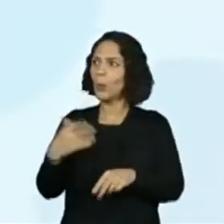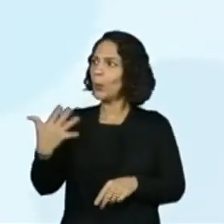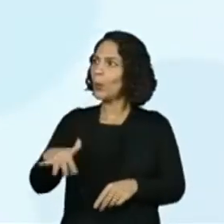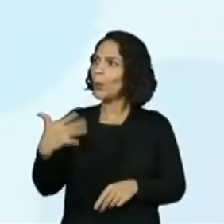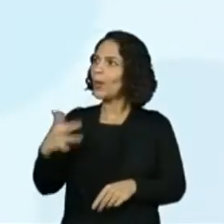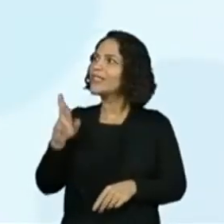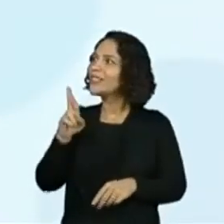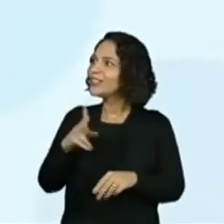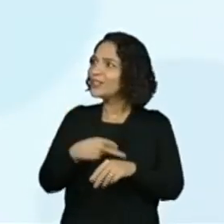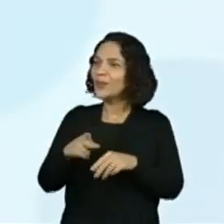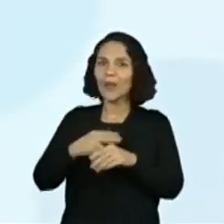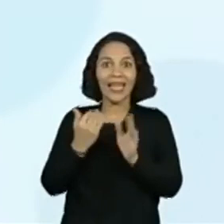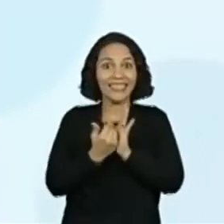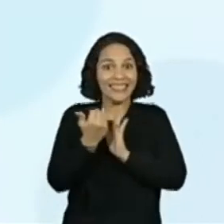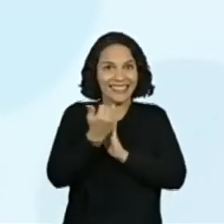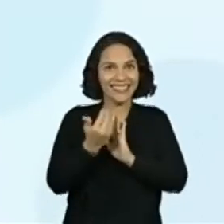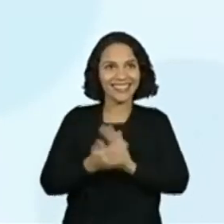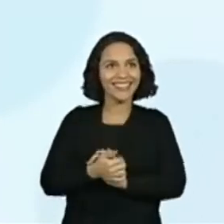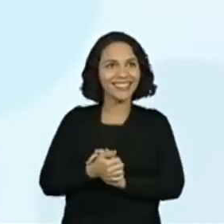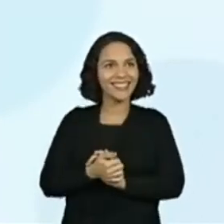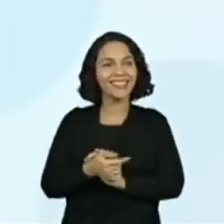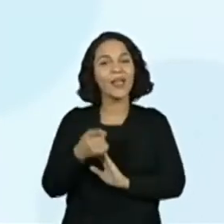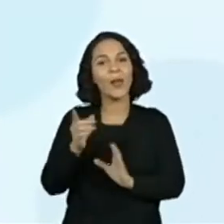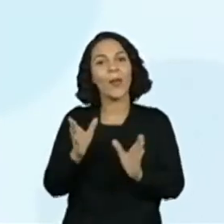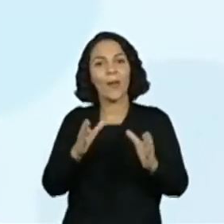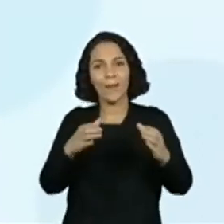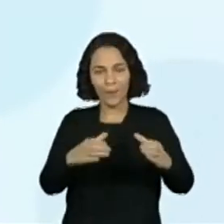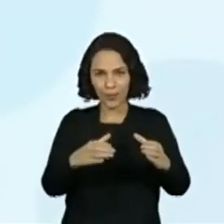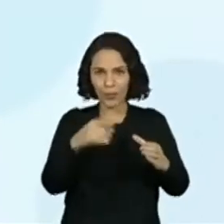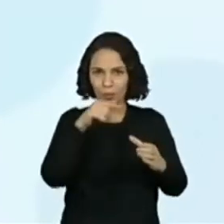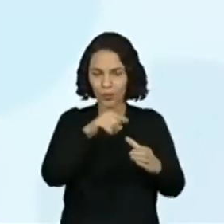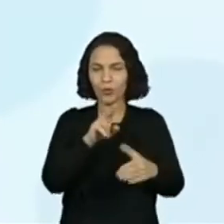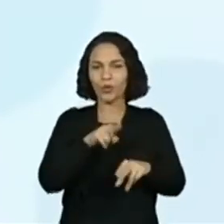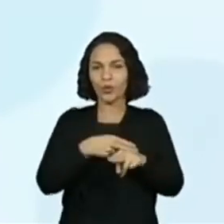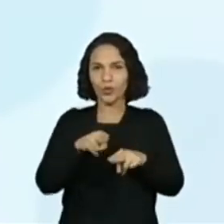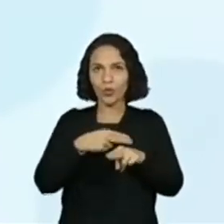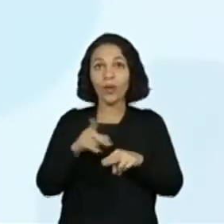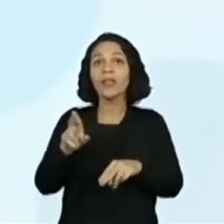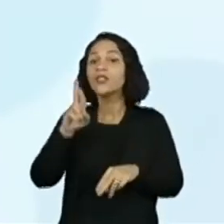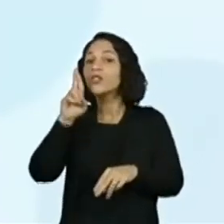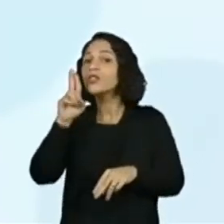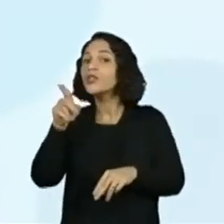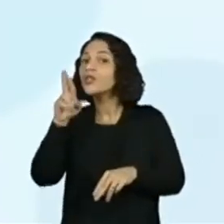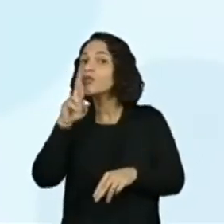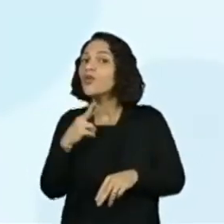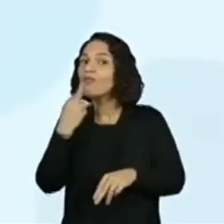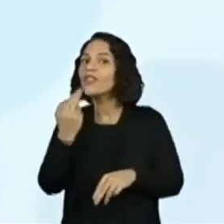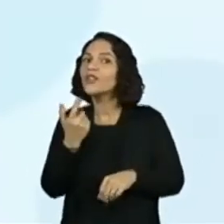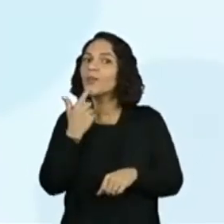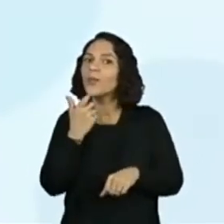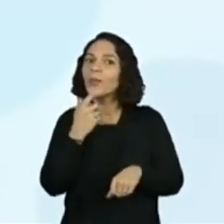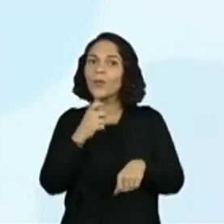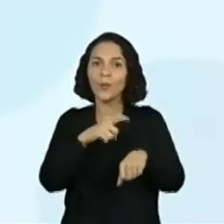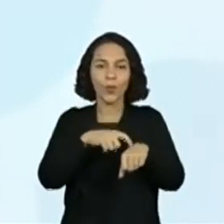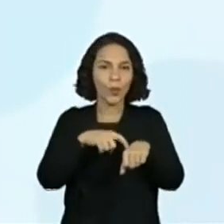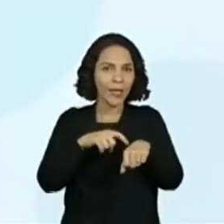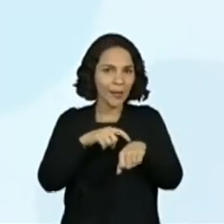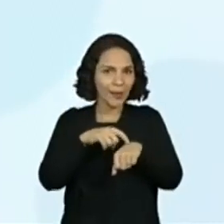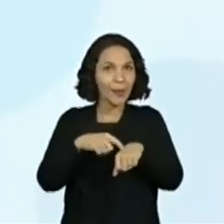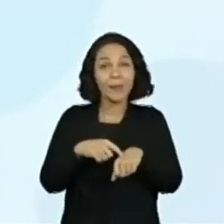chocolate. Bolo de chocolate com sorvete de morango agora. Isso, tá todo mundo